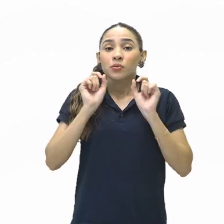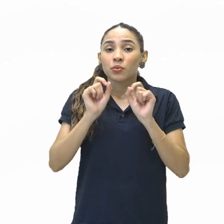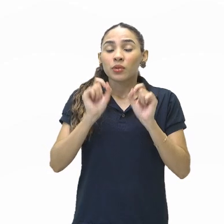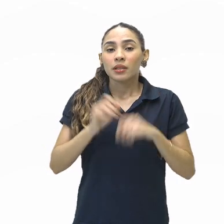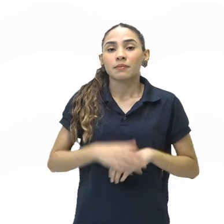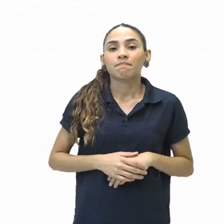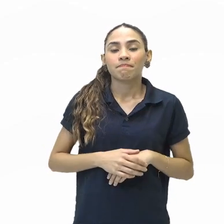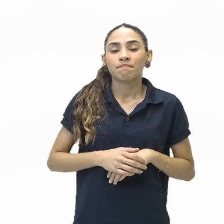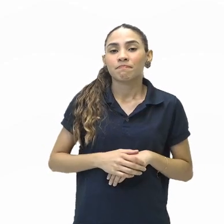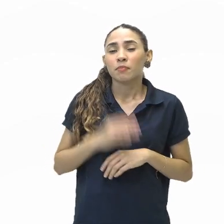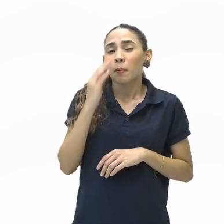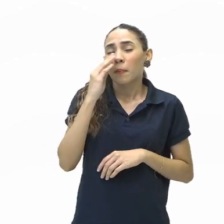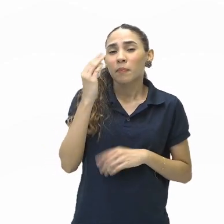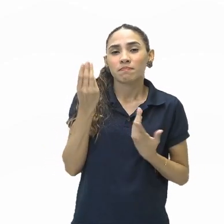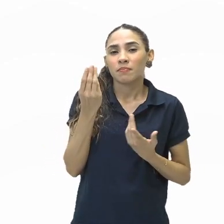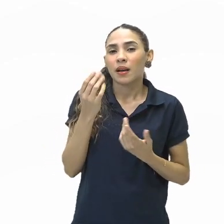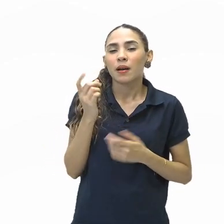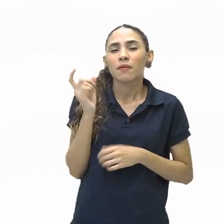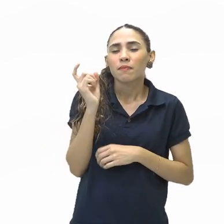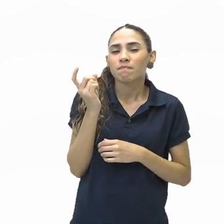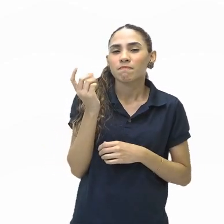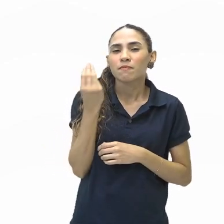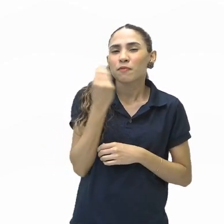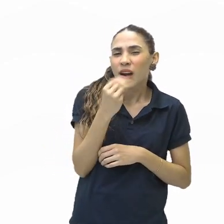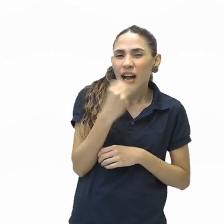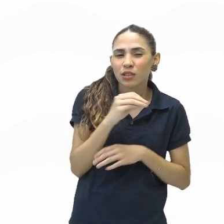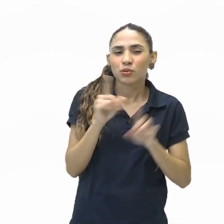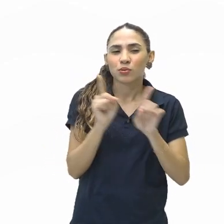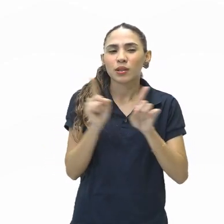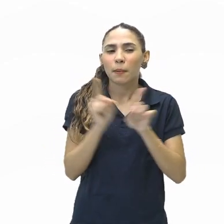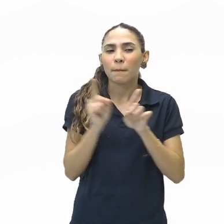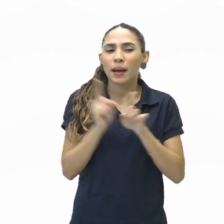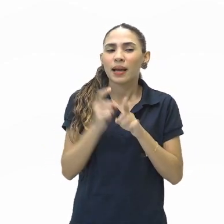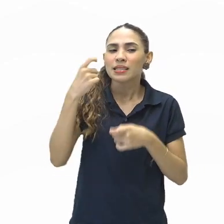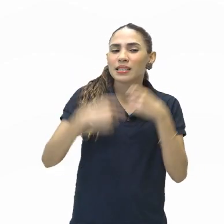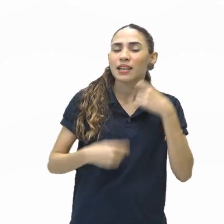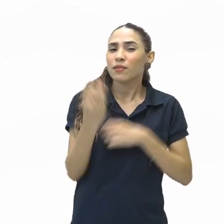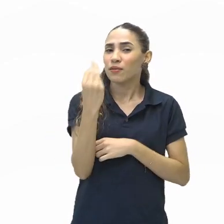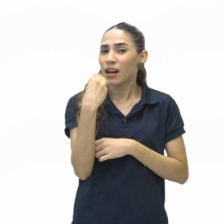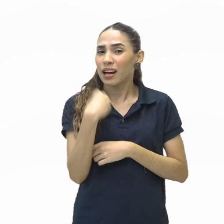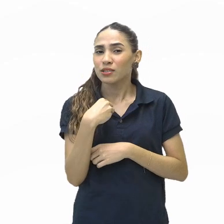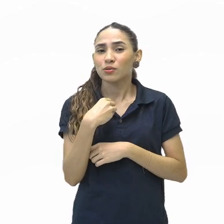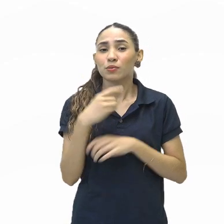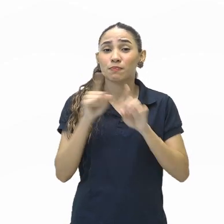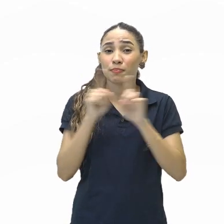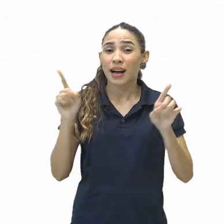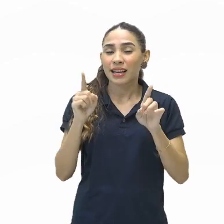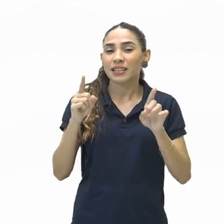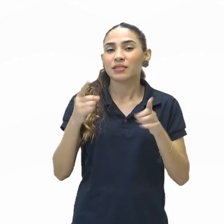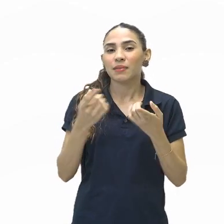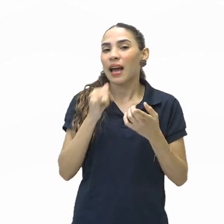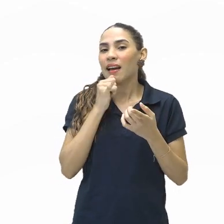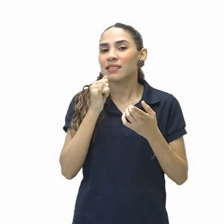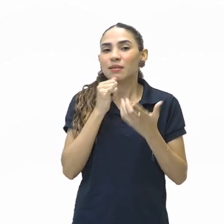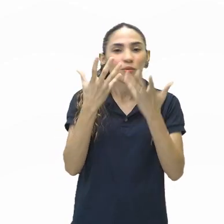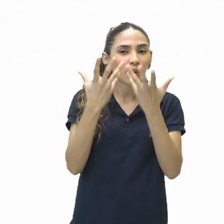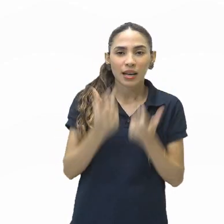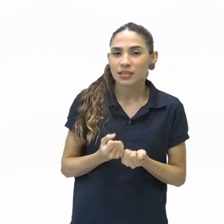sexo frágil e estão submetidas ao jugo do pai ou do marido, ou seja, as mulheres elas só